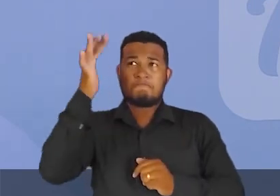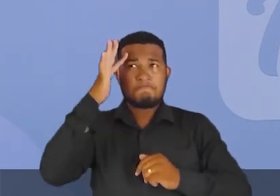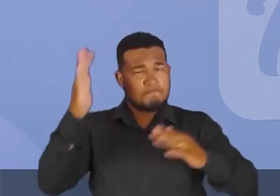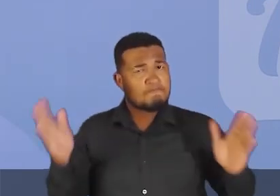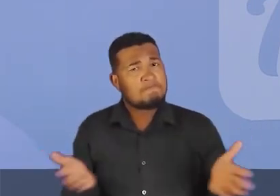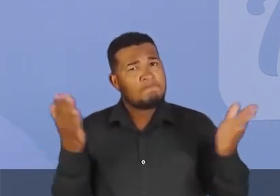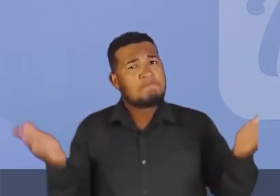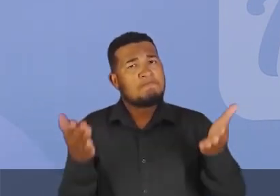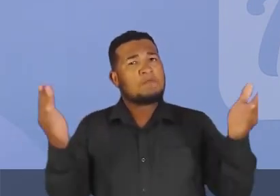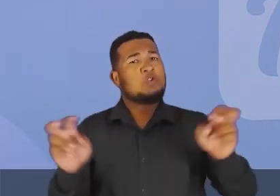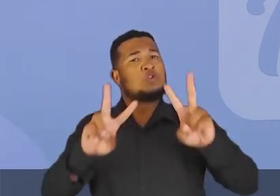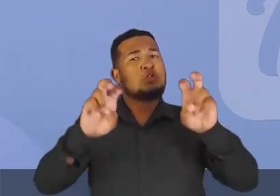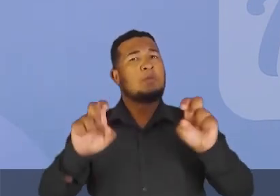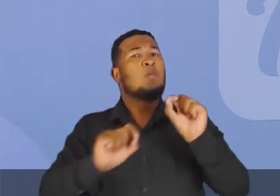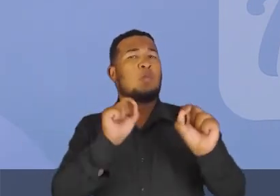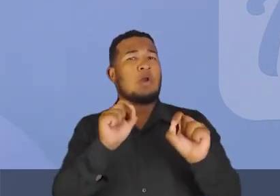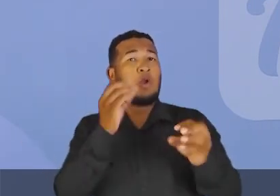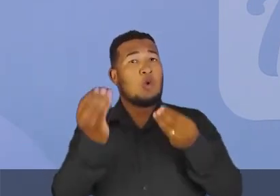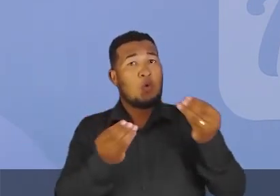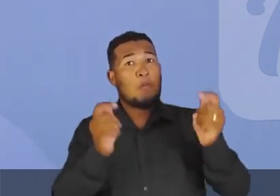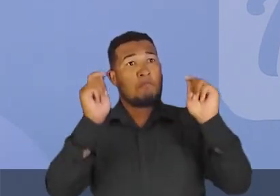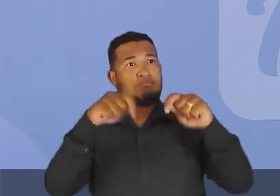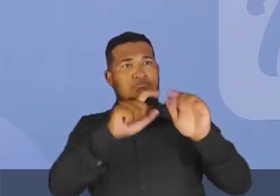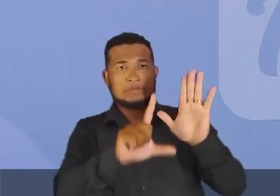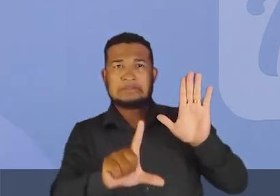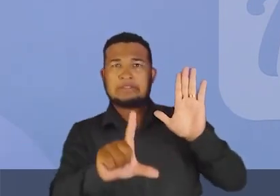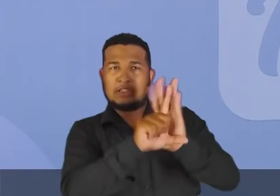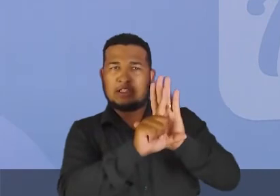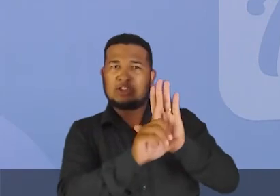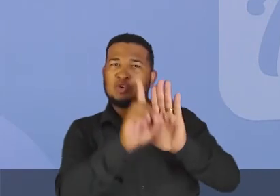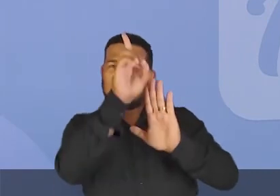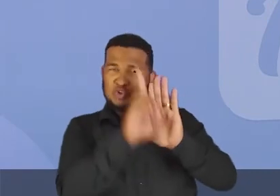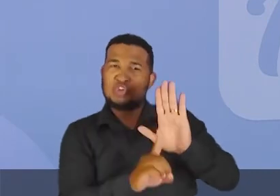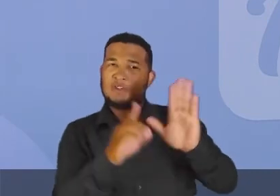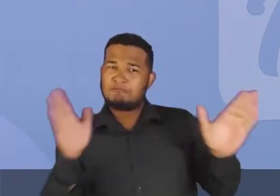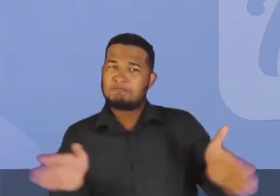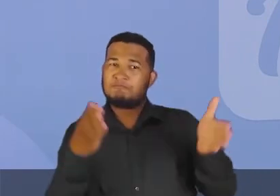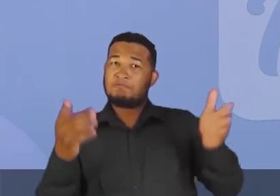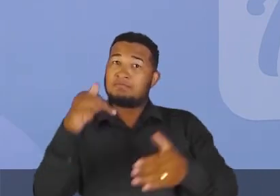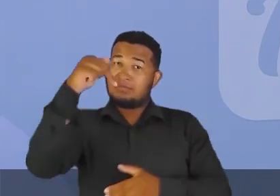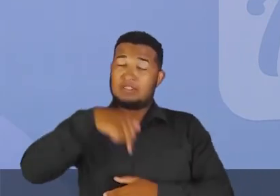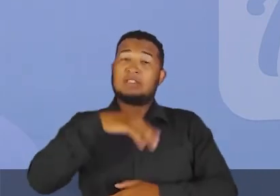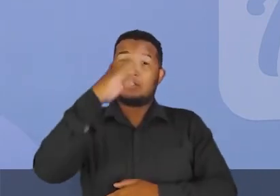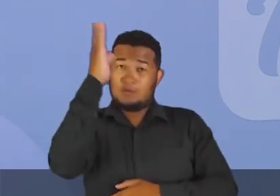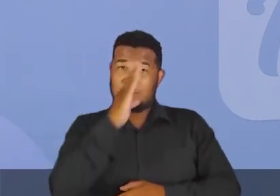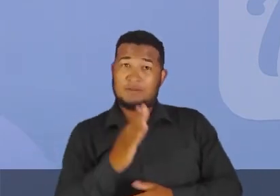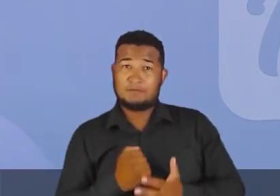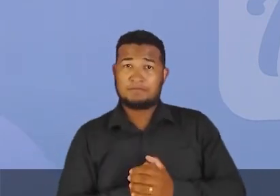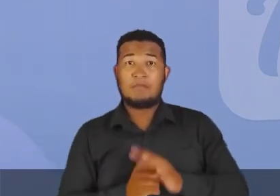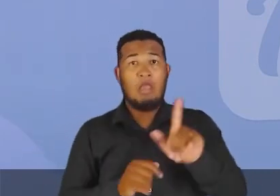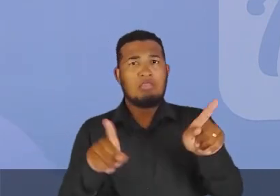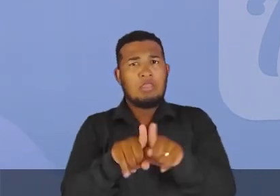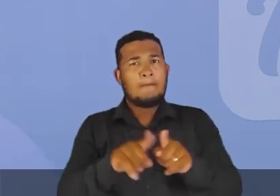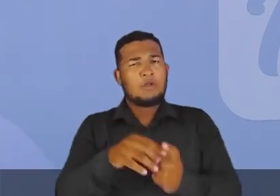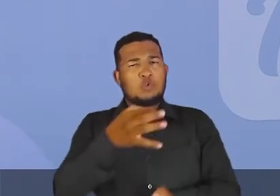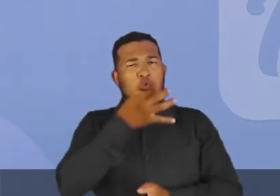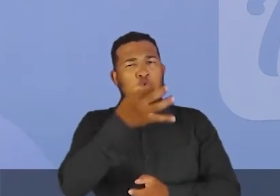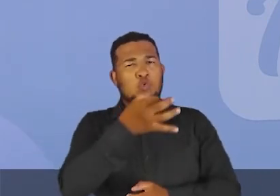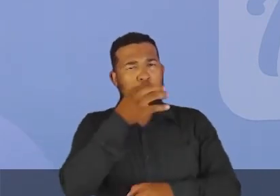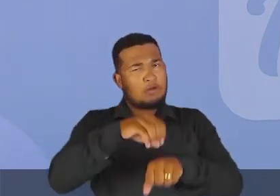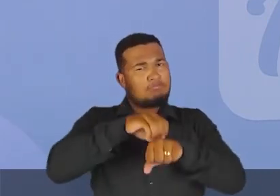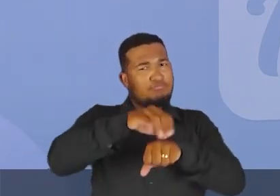né, sobre a aplicabilidade desses direitos humanos aqui no nosso país. E vou dar uma sugestão para